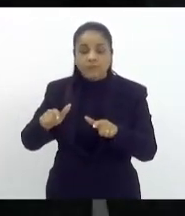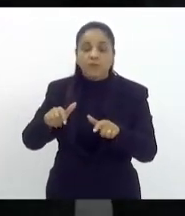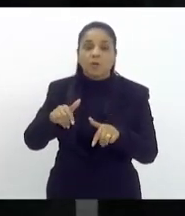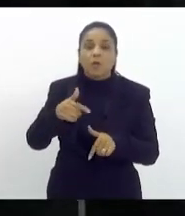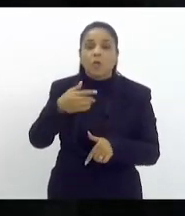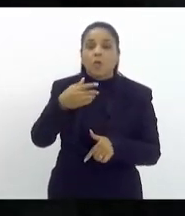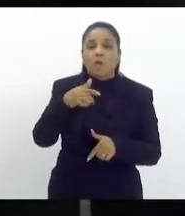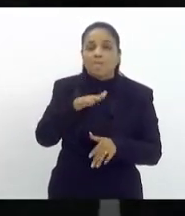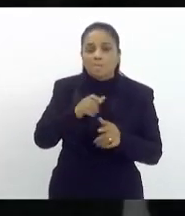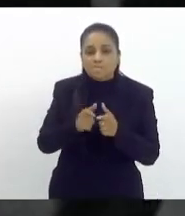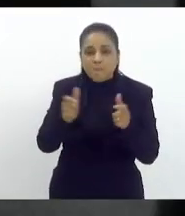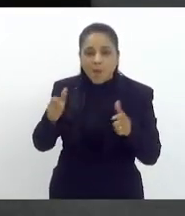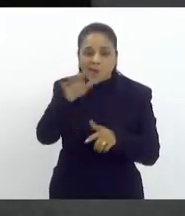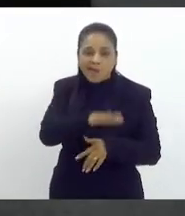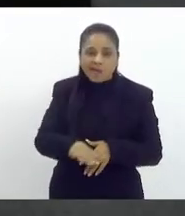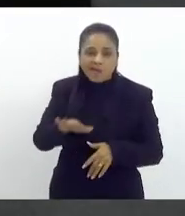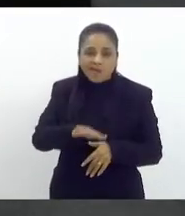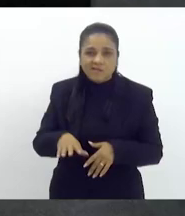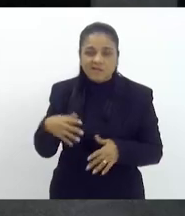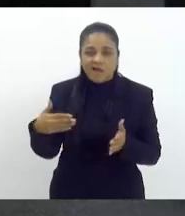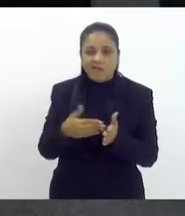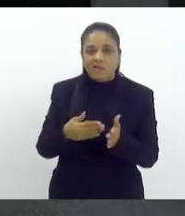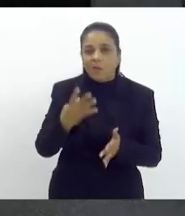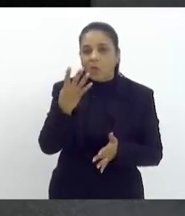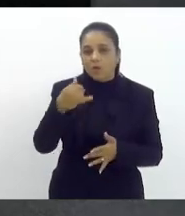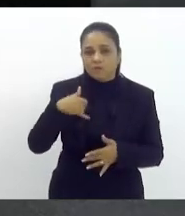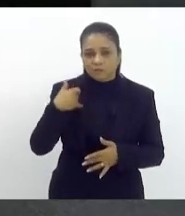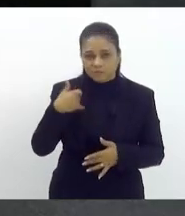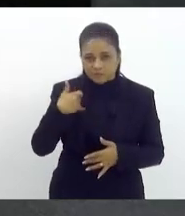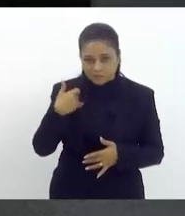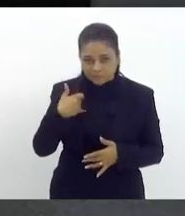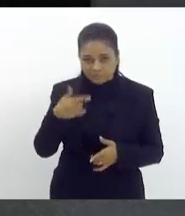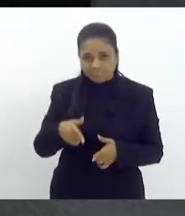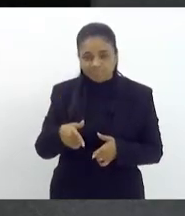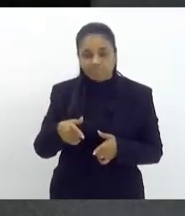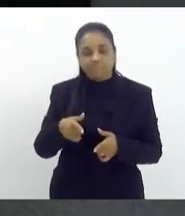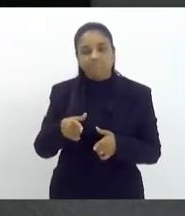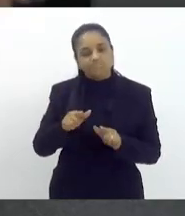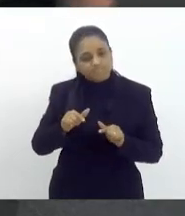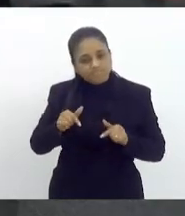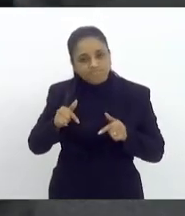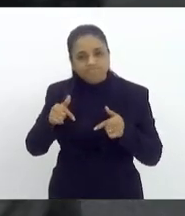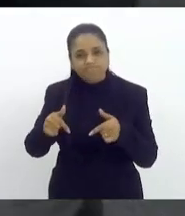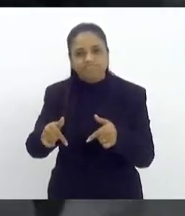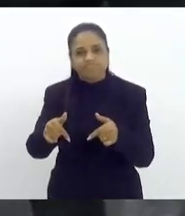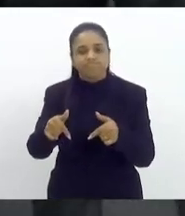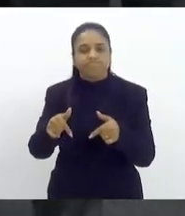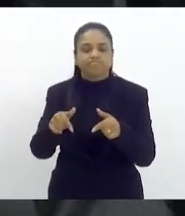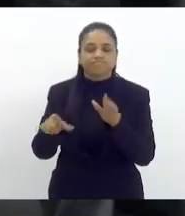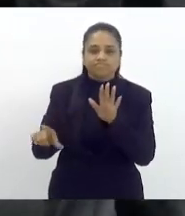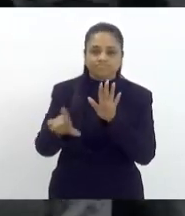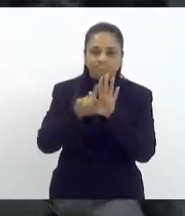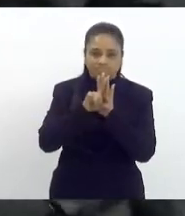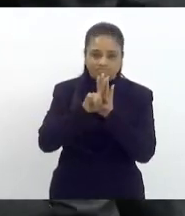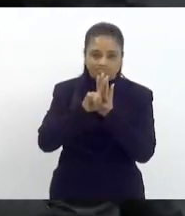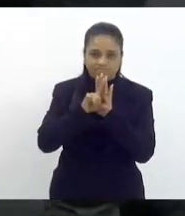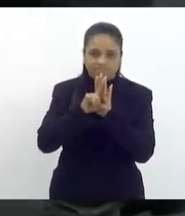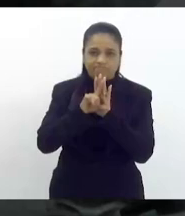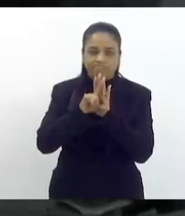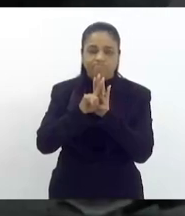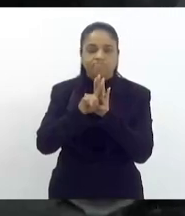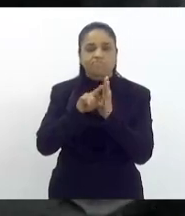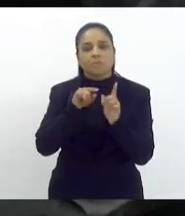até quatro anos de idade Então essas iniciativas é Legislativa com a ponta